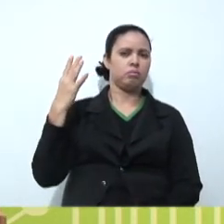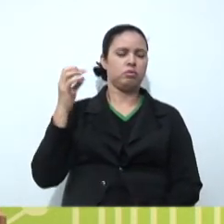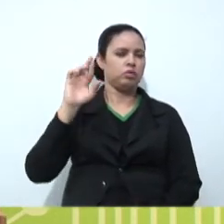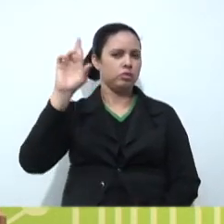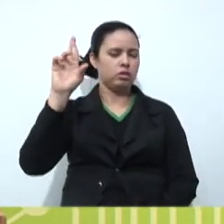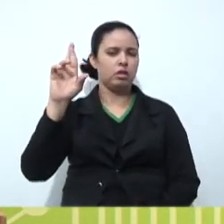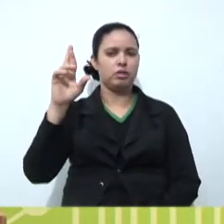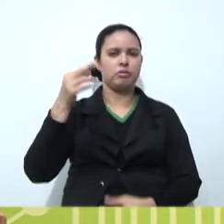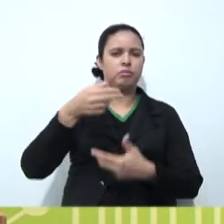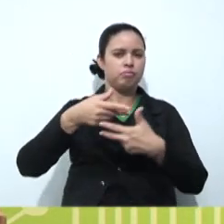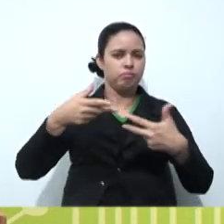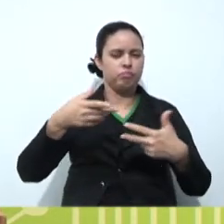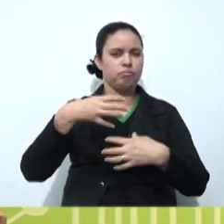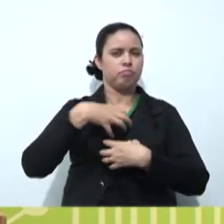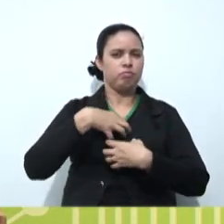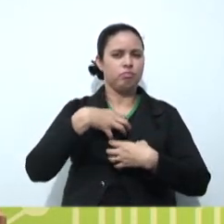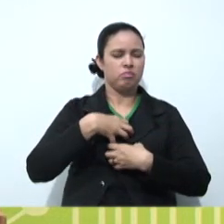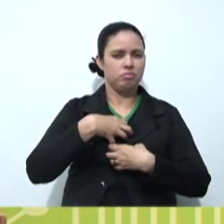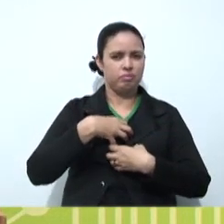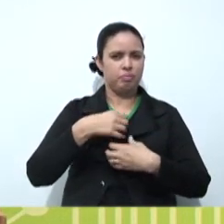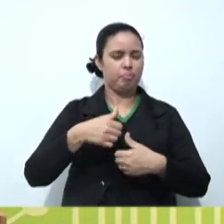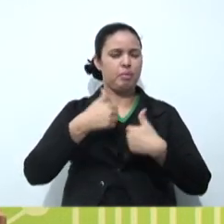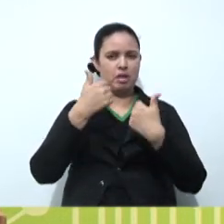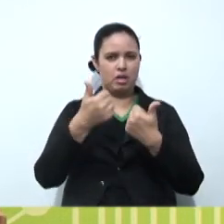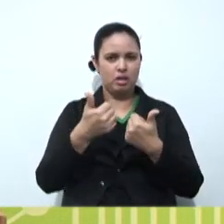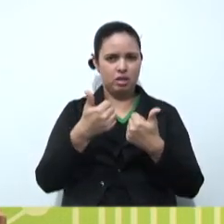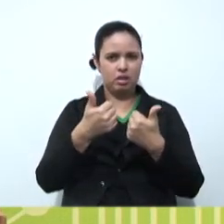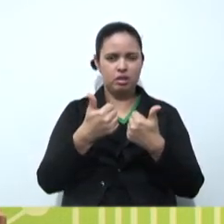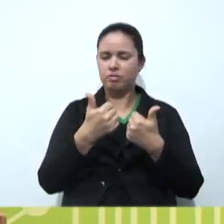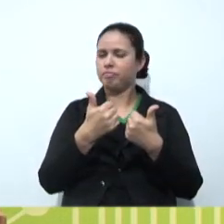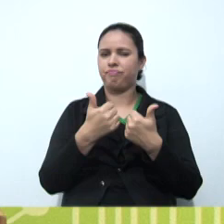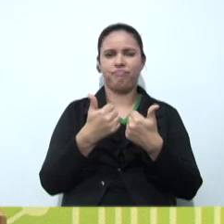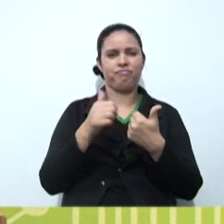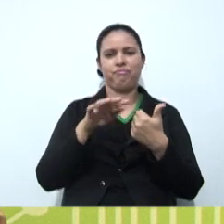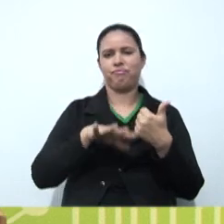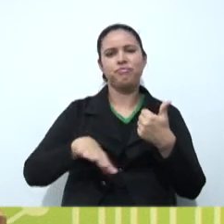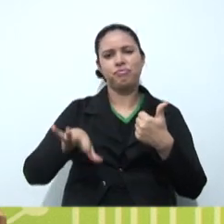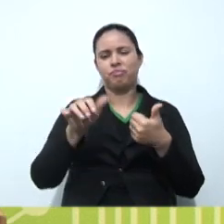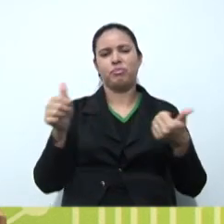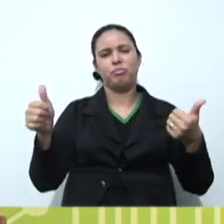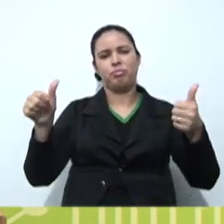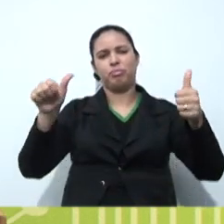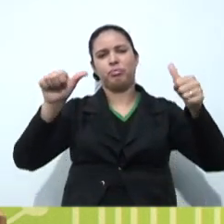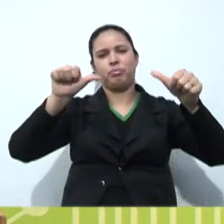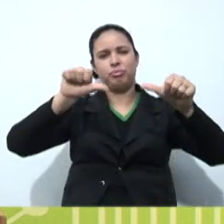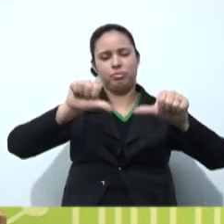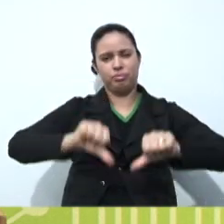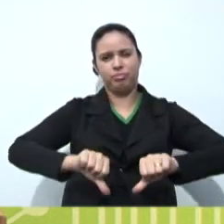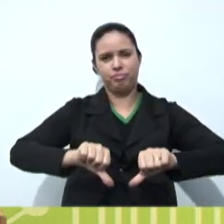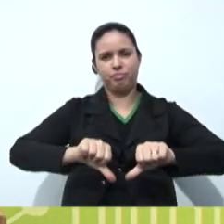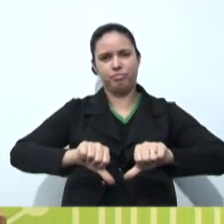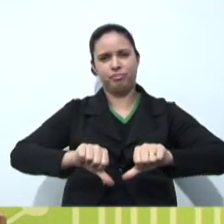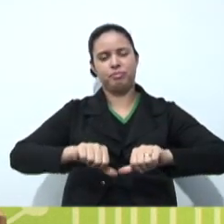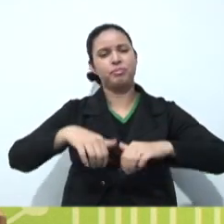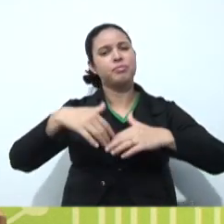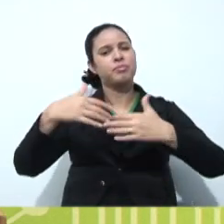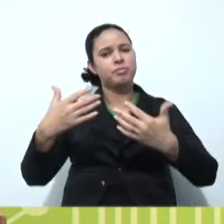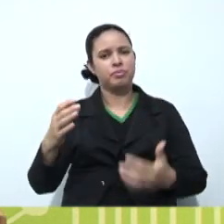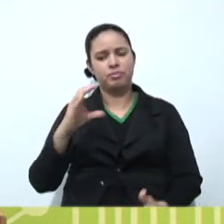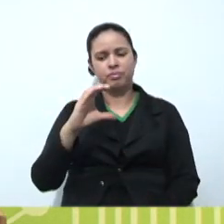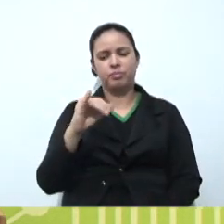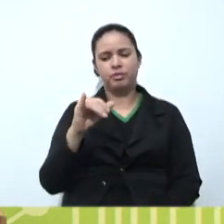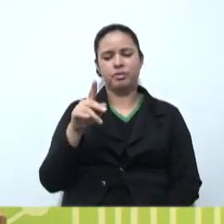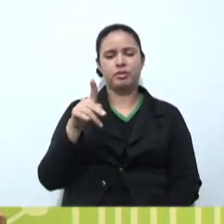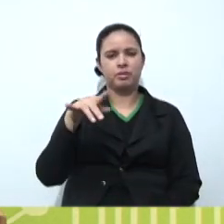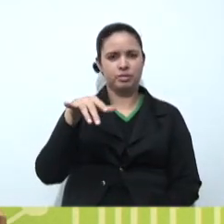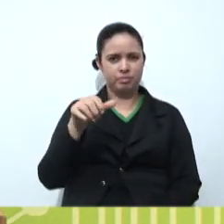ou dos seus superiores como um todo. Como não deve ser aquele ambiente de trabalho? Adianta ter uma CIPA ali? Naquele momento não,